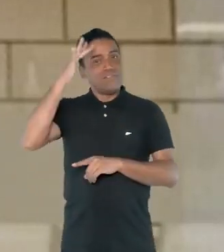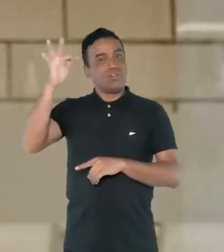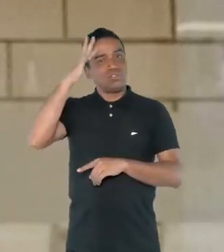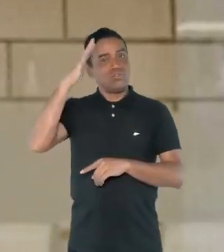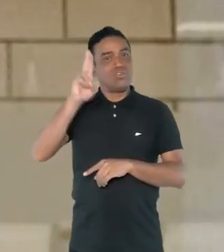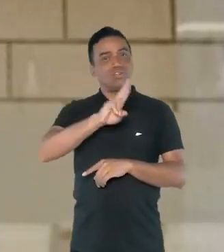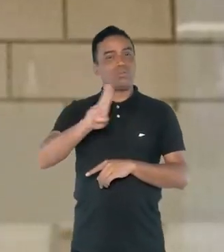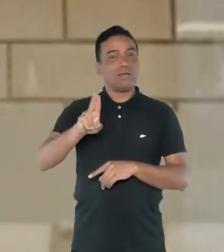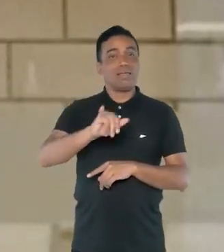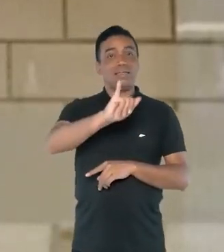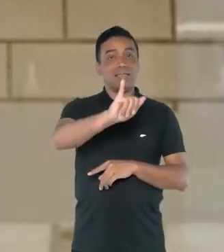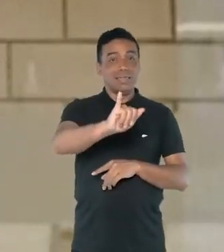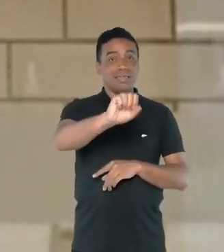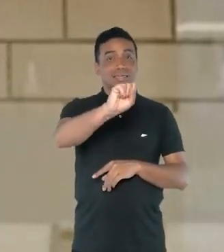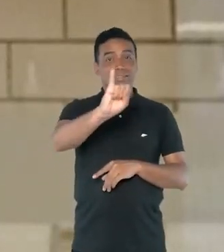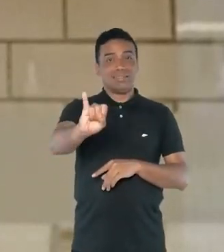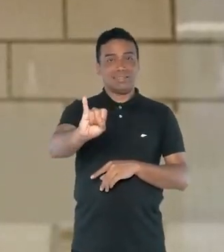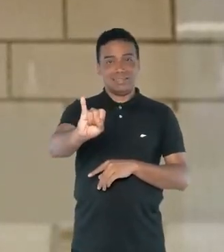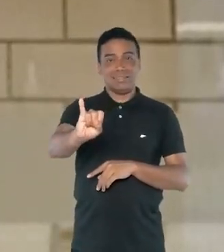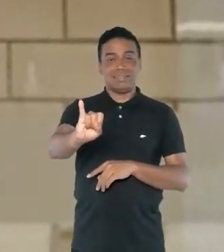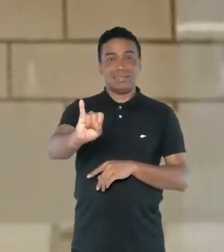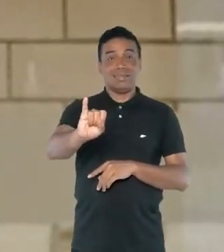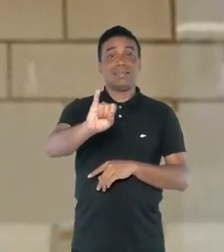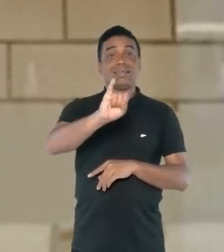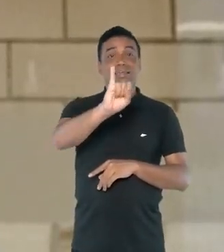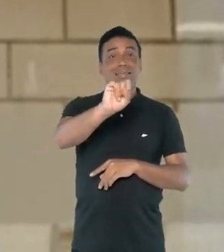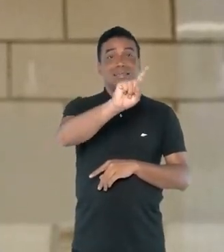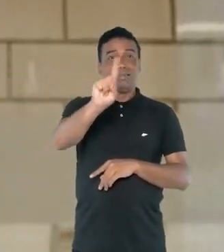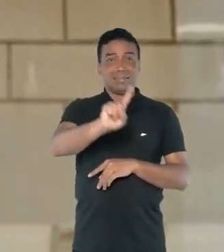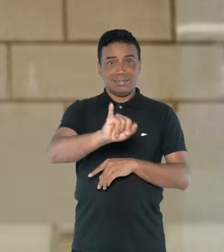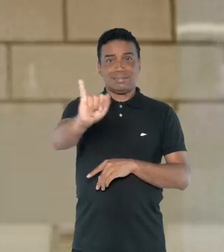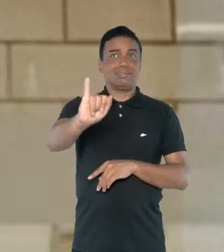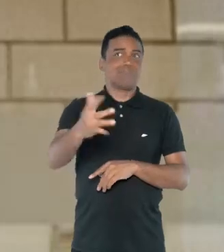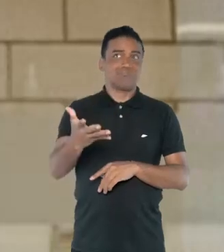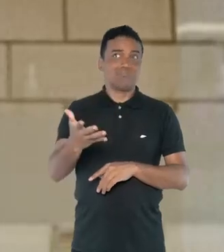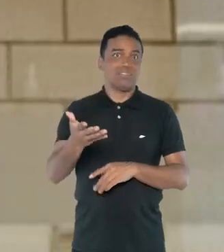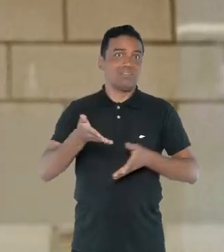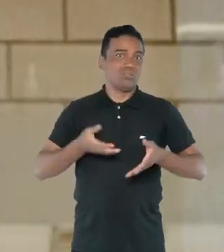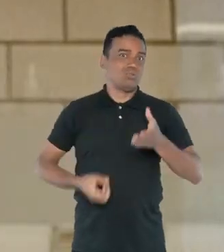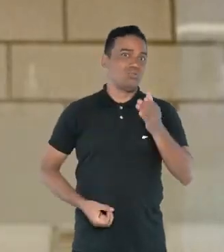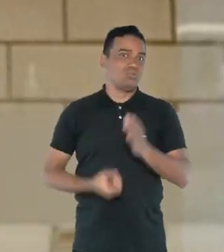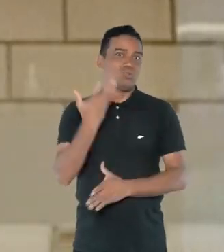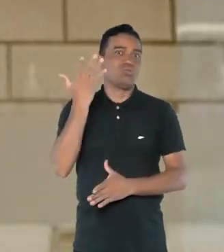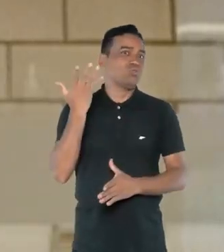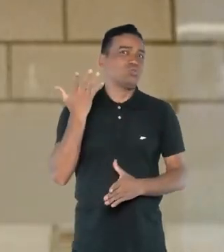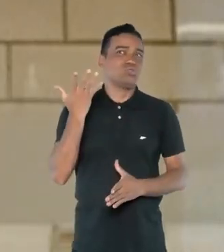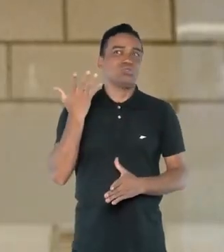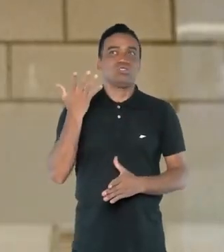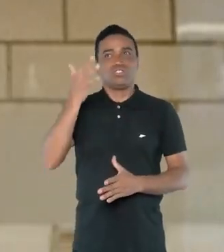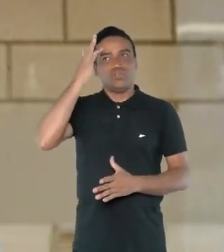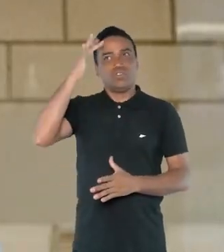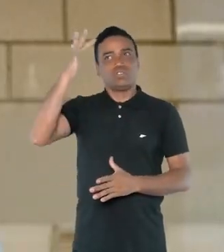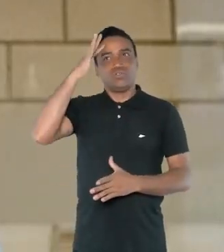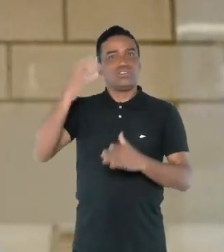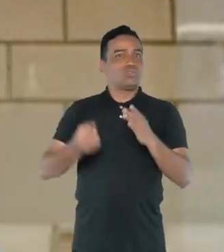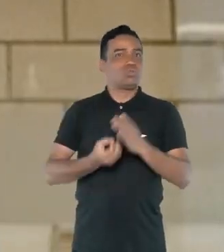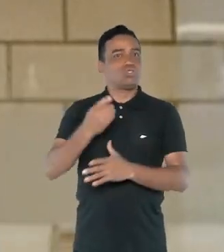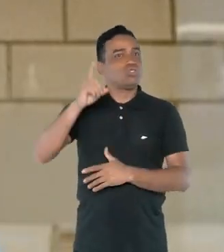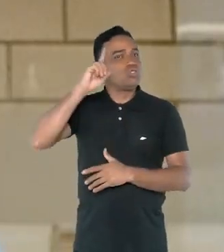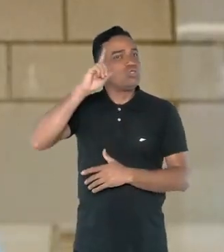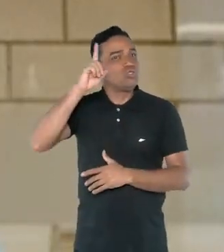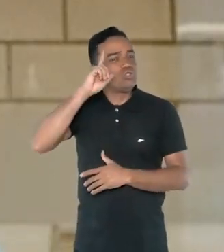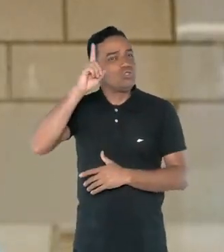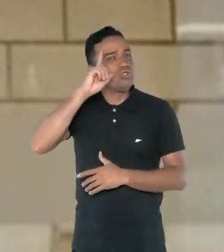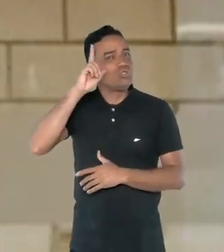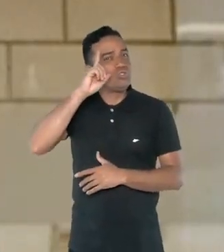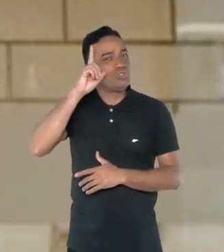chamar de easy, né? Uma filosofia fácil, que nasce, né, do dia a dia, que